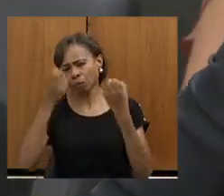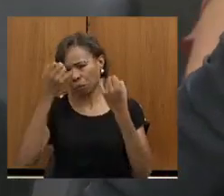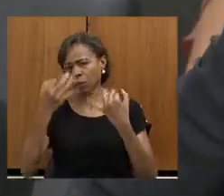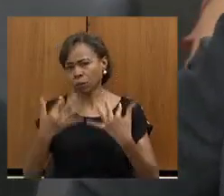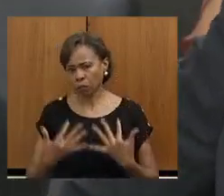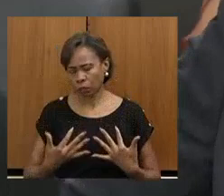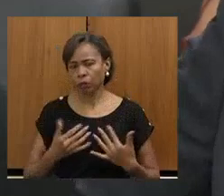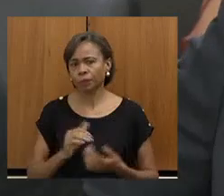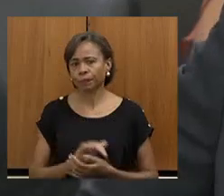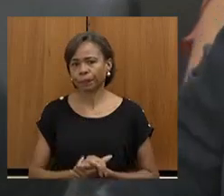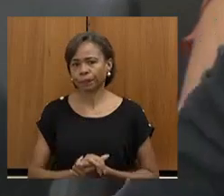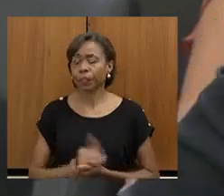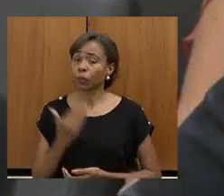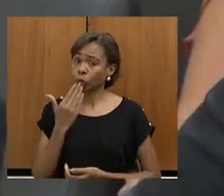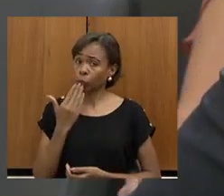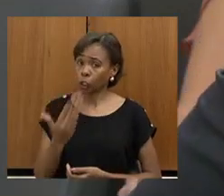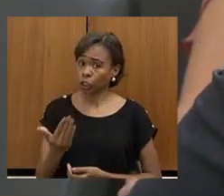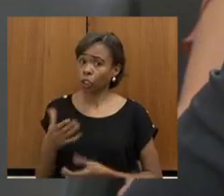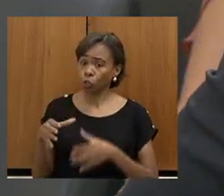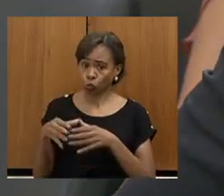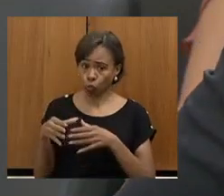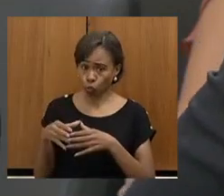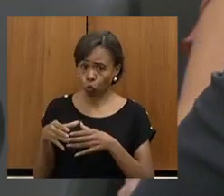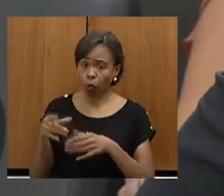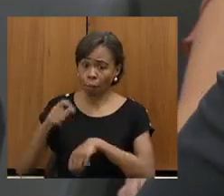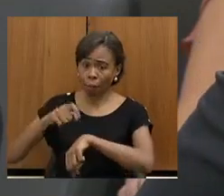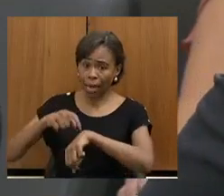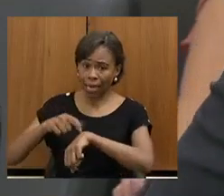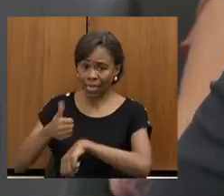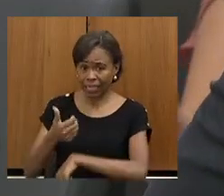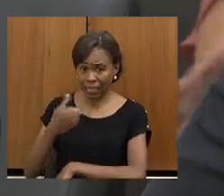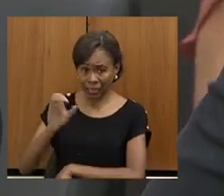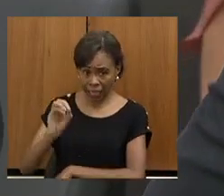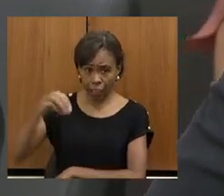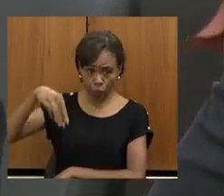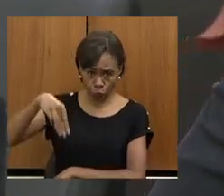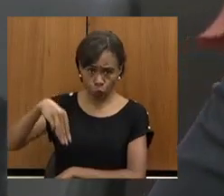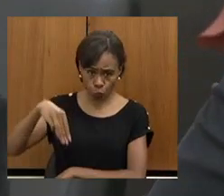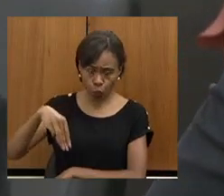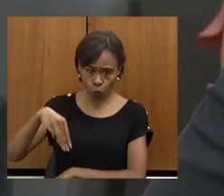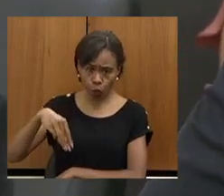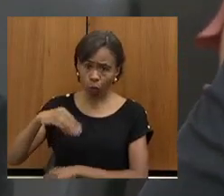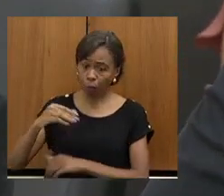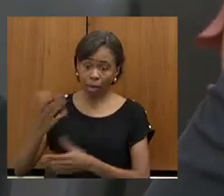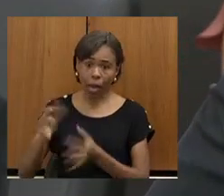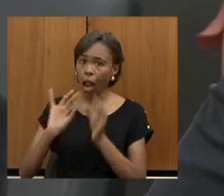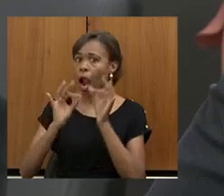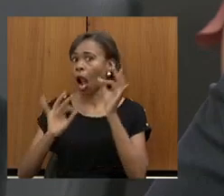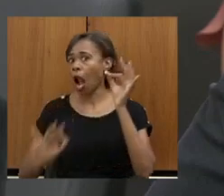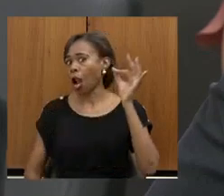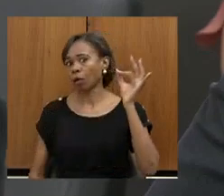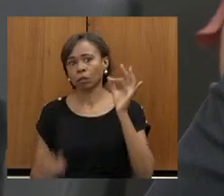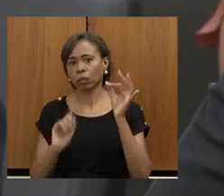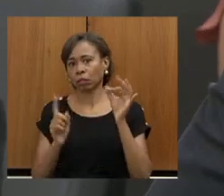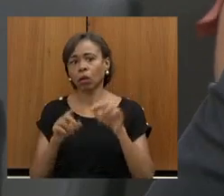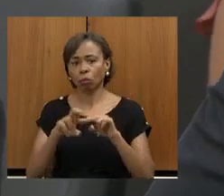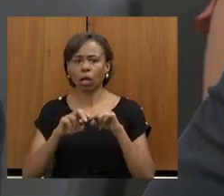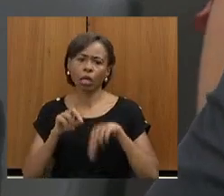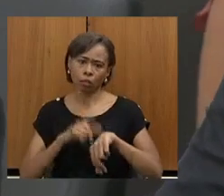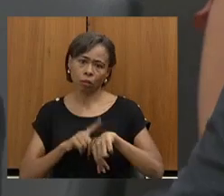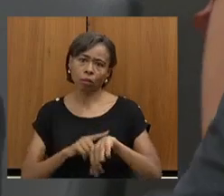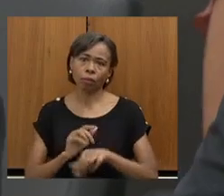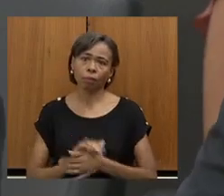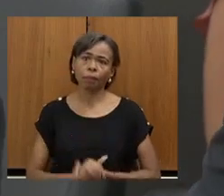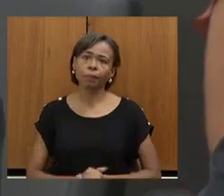mas, de toda forma, eu vou pedir aqui a assessoria para marcar aqui dez minutos para que a gente não avance muito aqui devido ao andar do tempo.